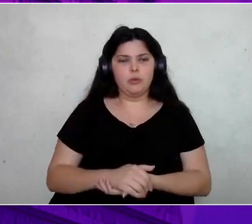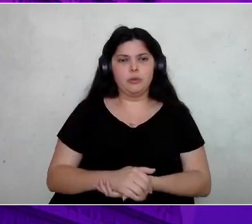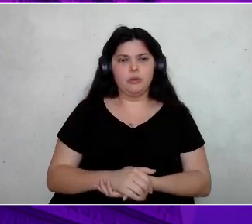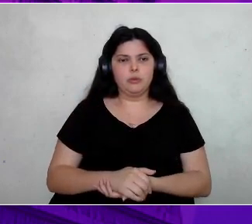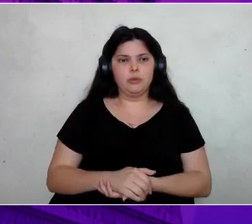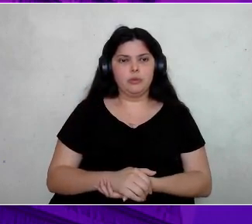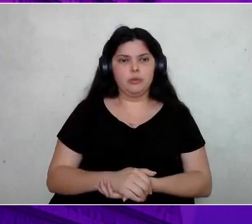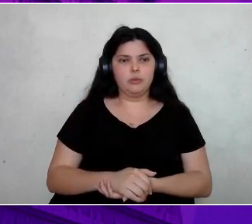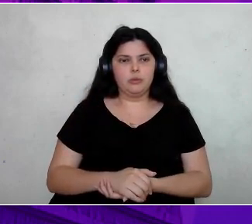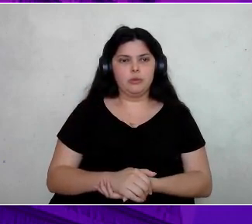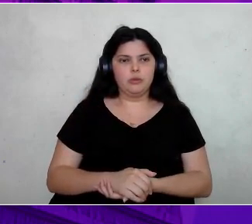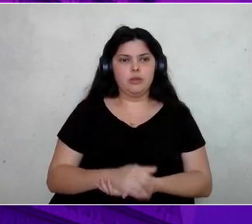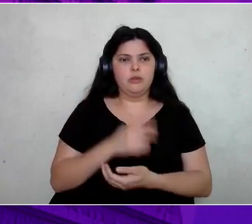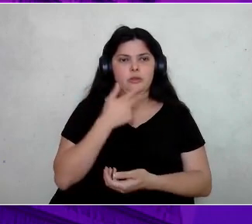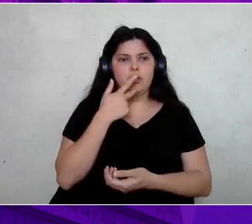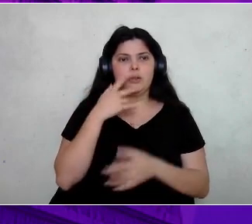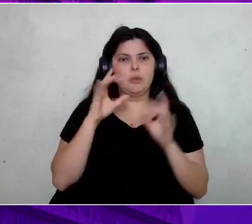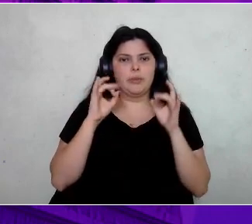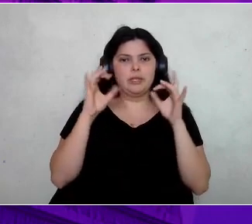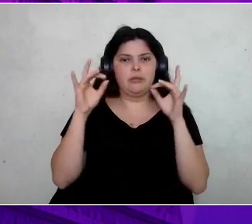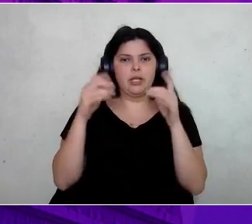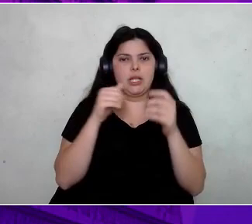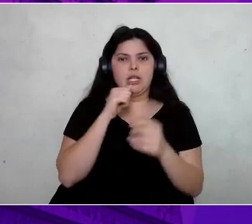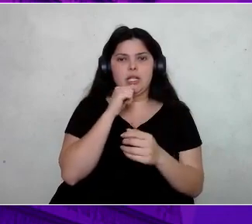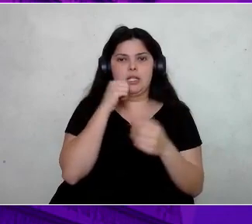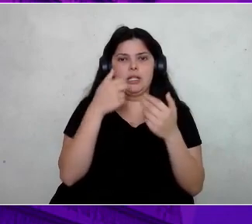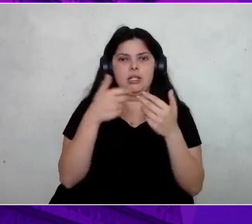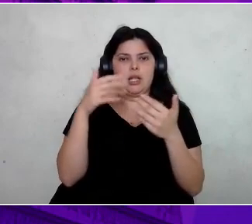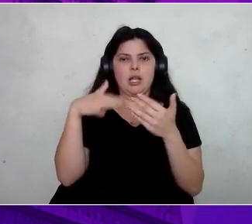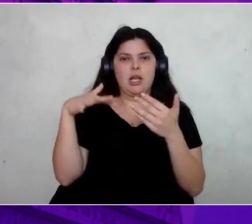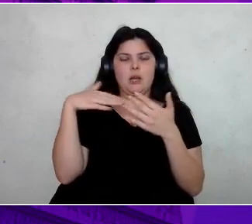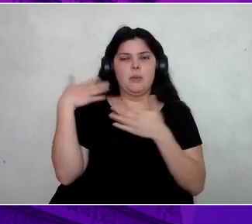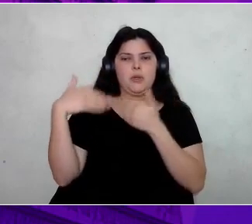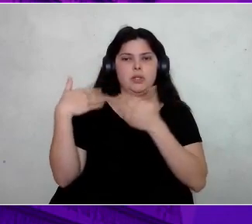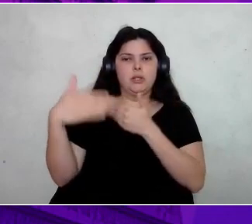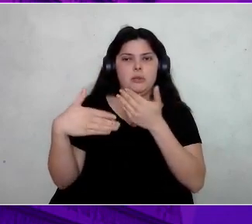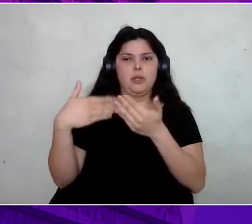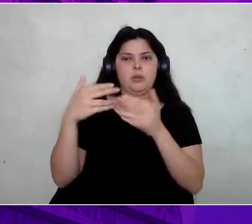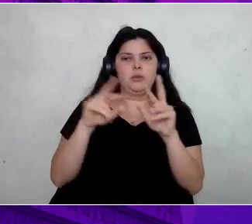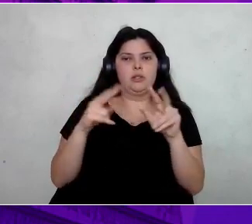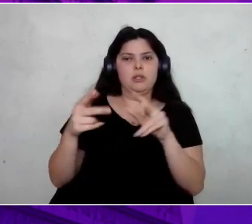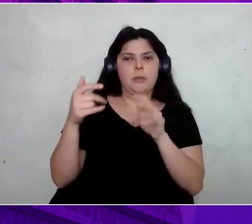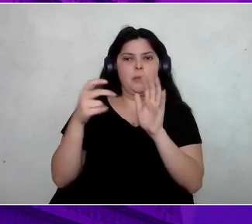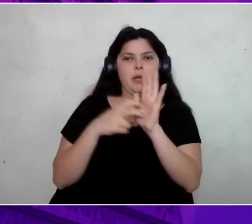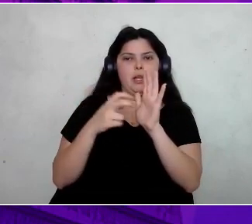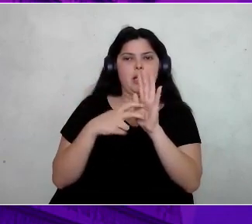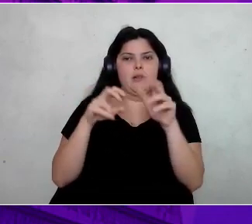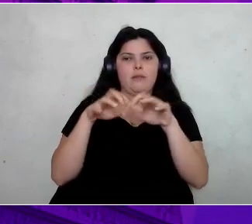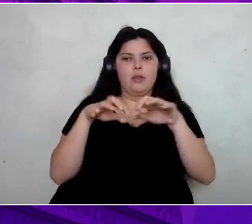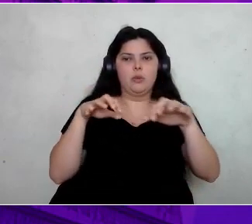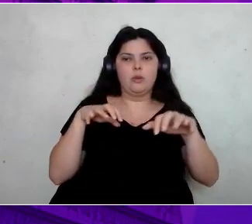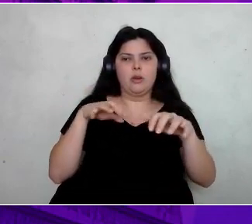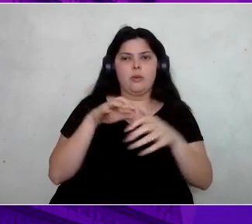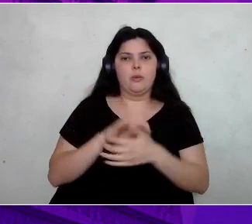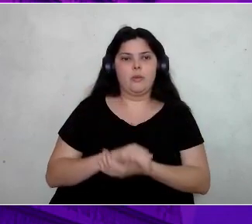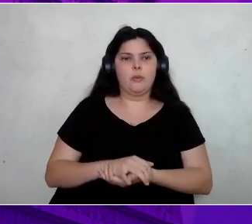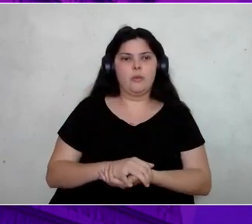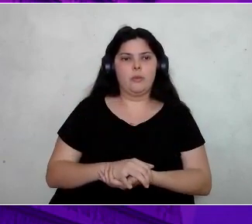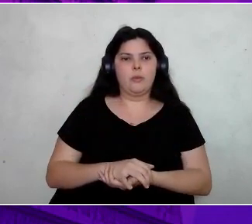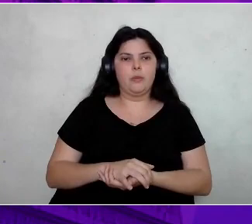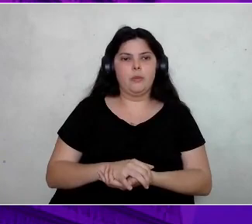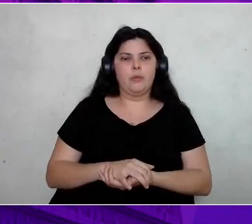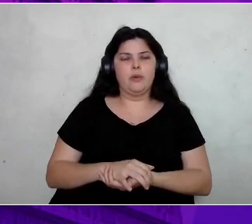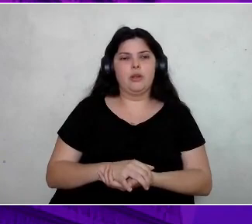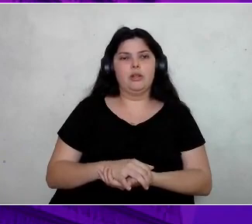Falando de especificação ainda. Processamento de transações bancárias online. Digamos que eu preciso